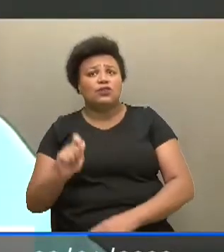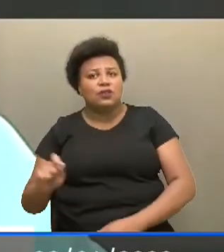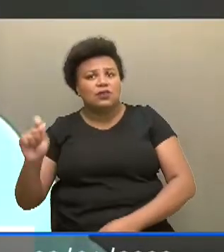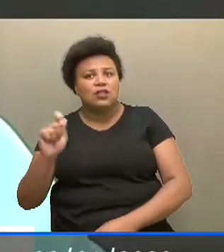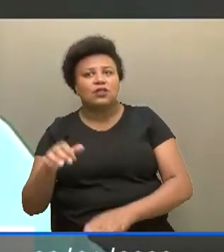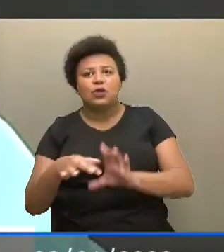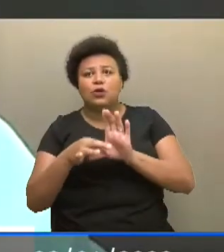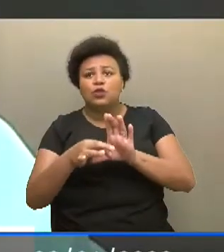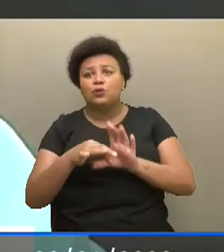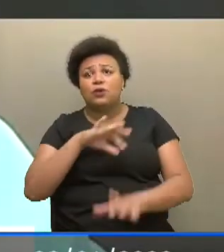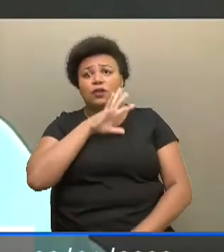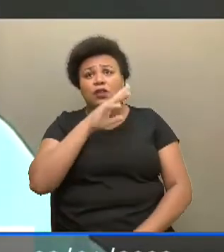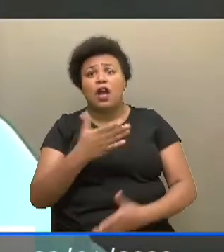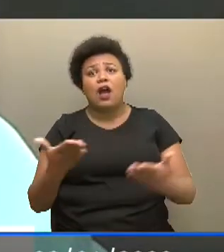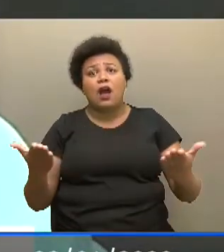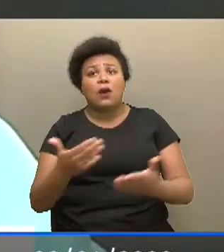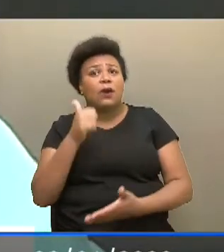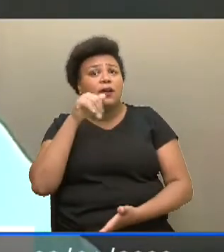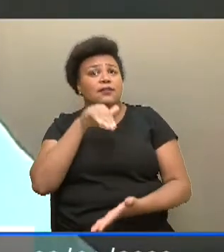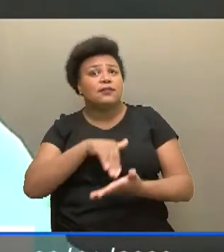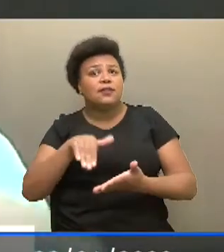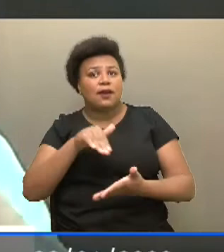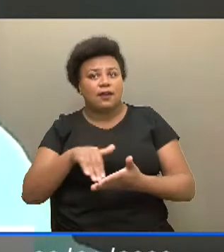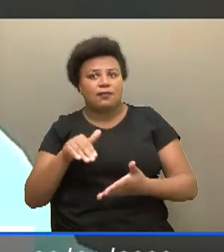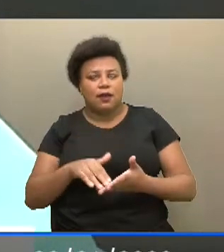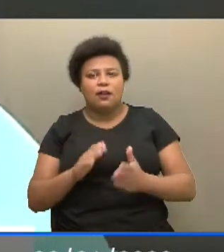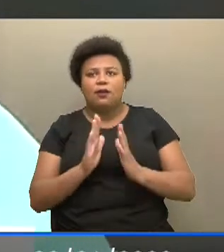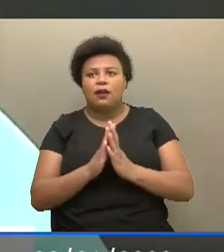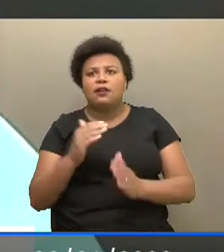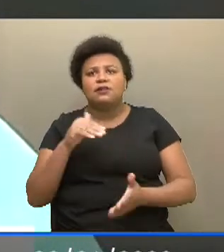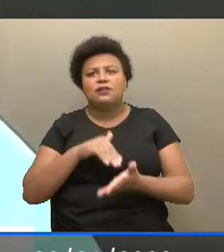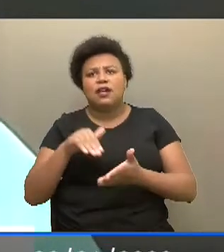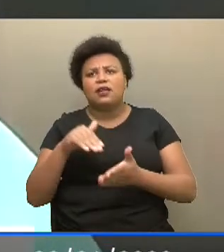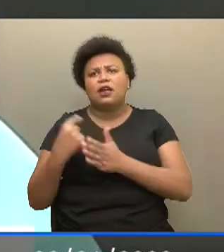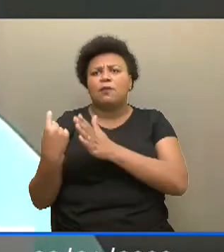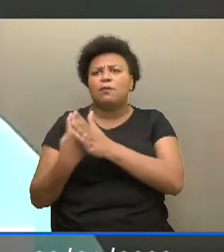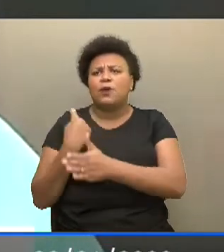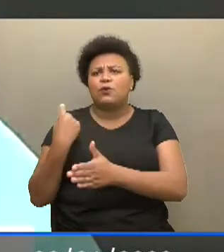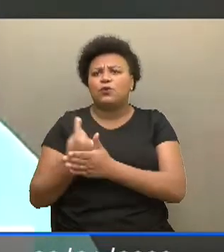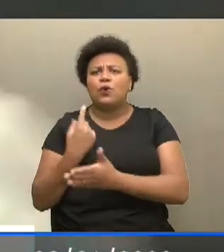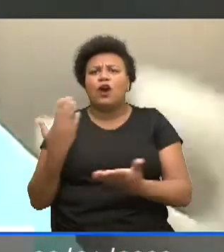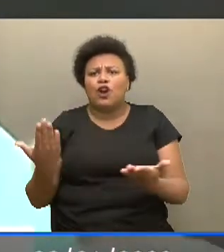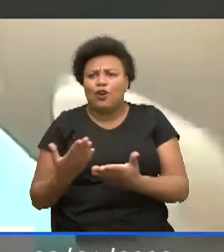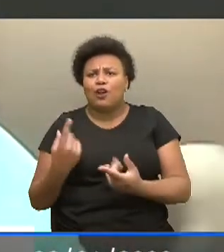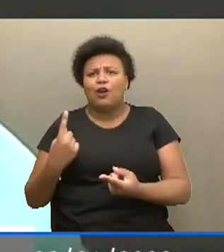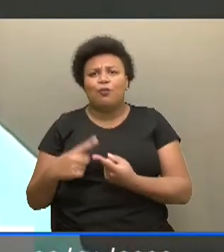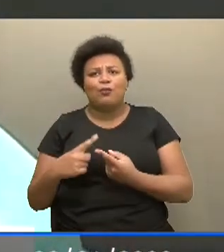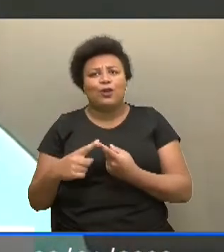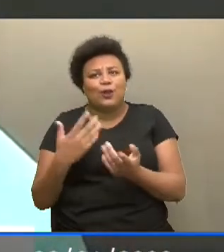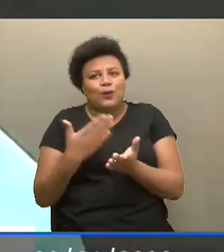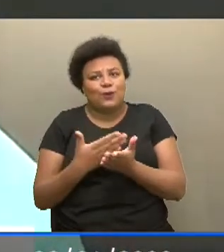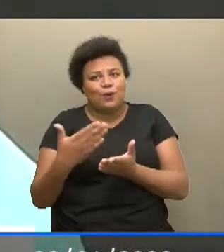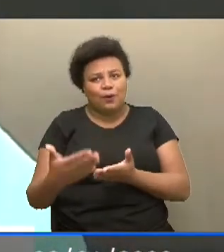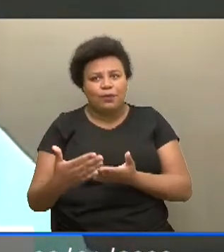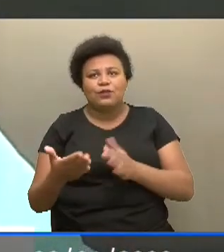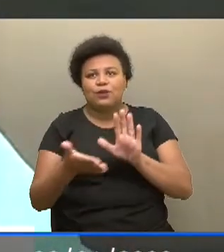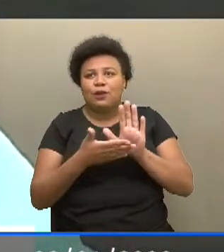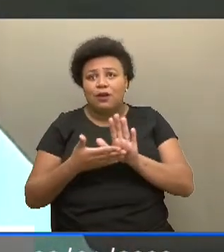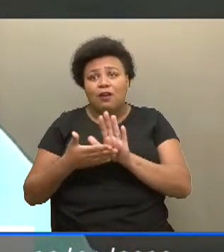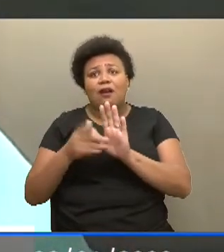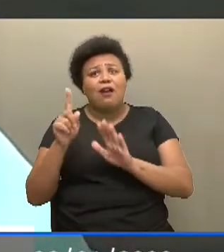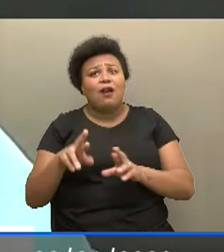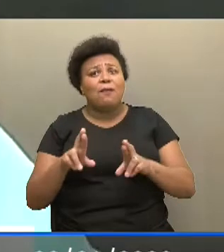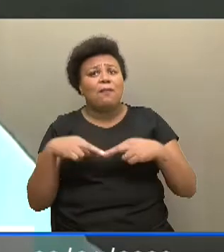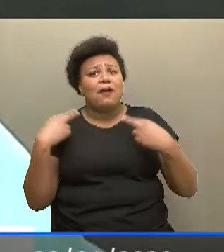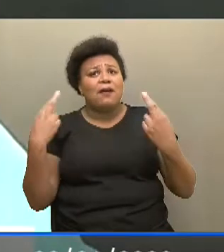Agora nós vamos ouvir a secretária. Inclusive, secretária, a secretária me questionou agora, porque no início da nossa proposta era para ser uma